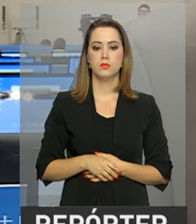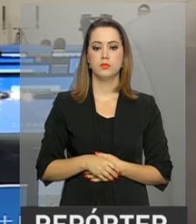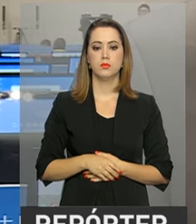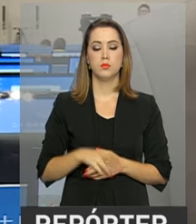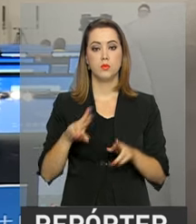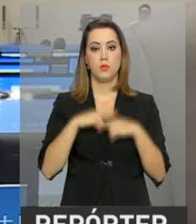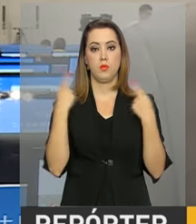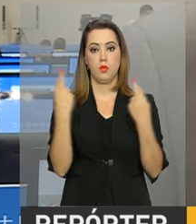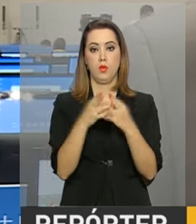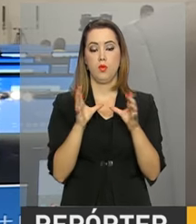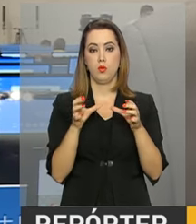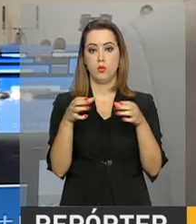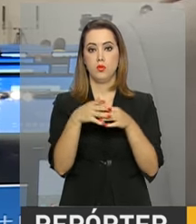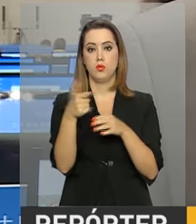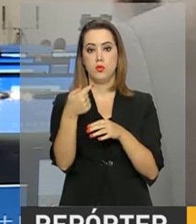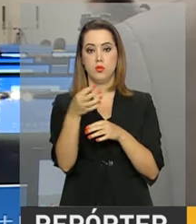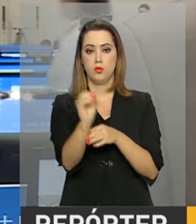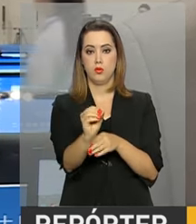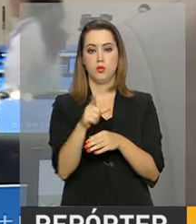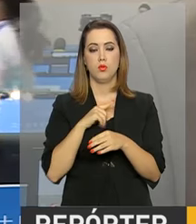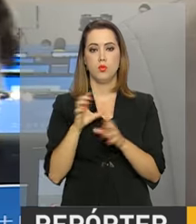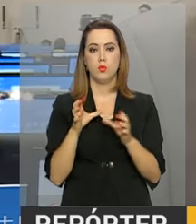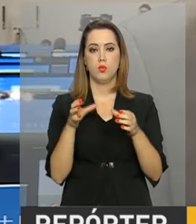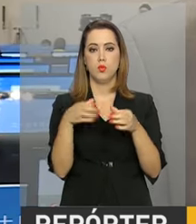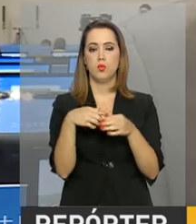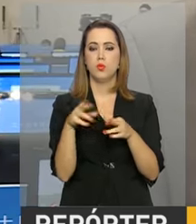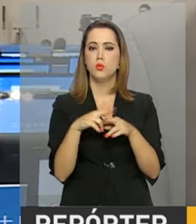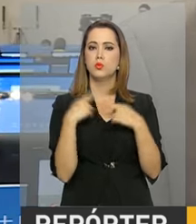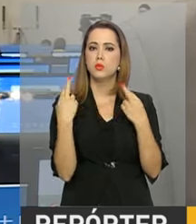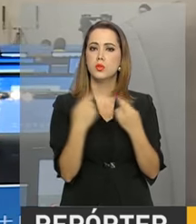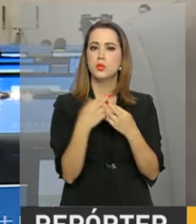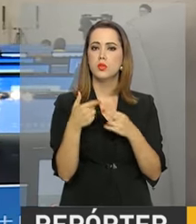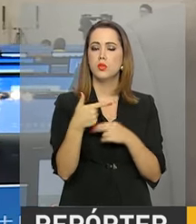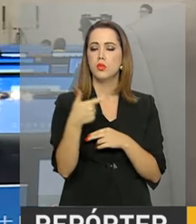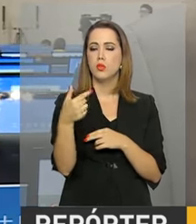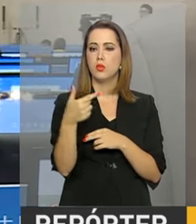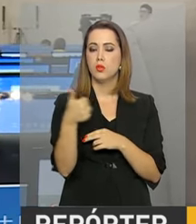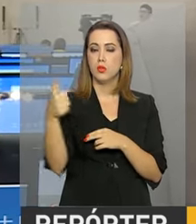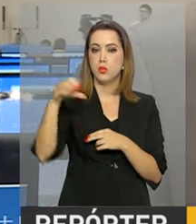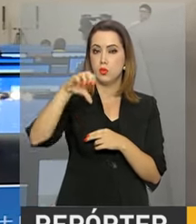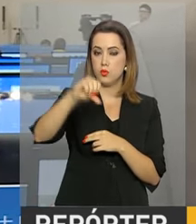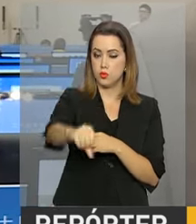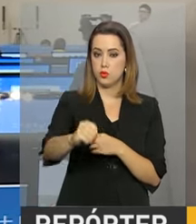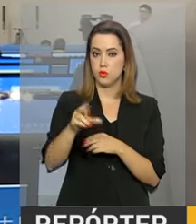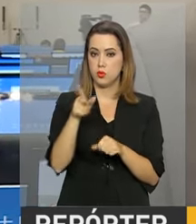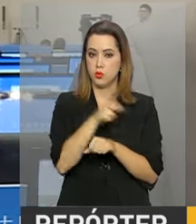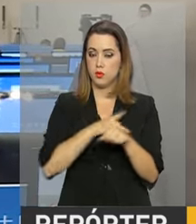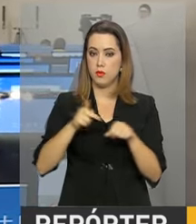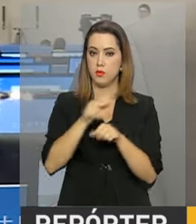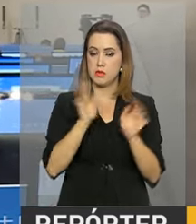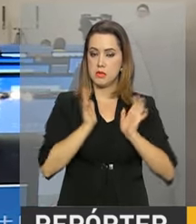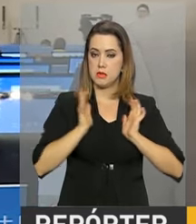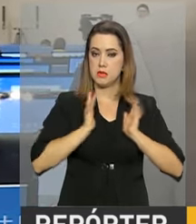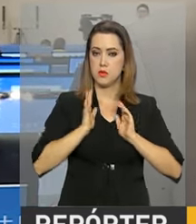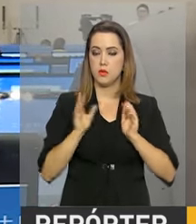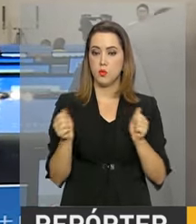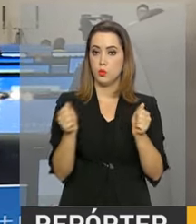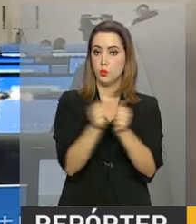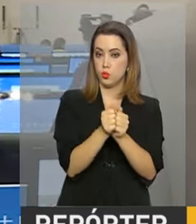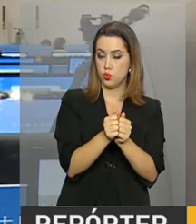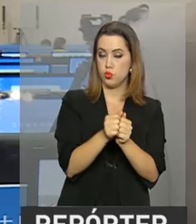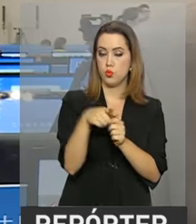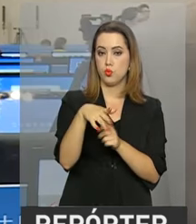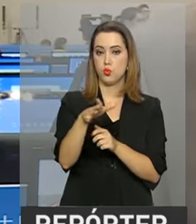A reunião de cúpula do G20, o grupo que reúne os 19 países mais ricos do mundo, mais a União Europeia, começa no próximo